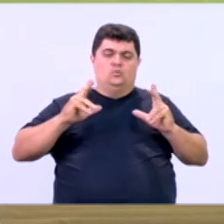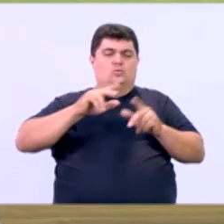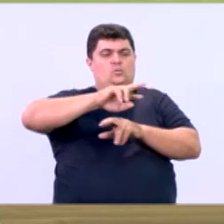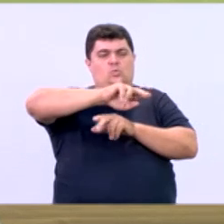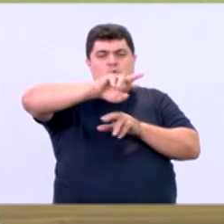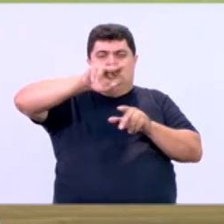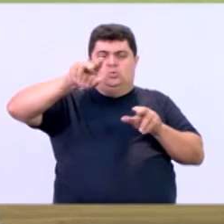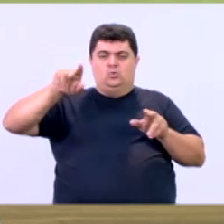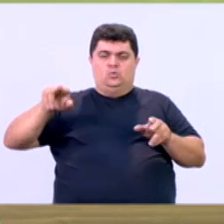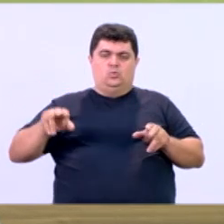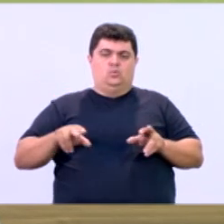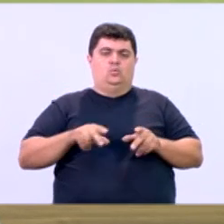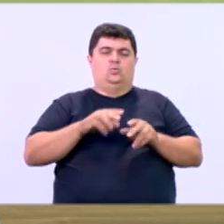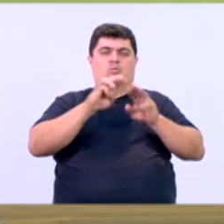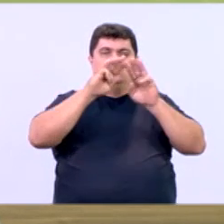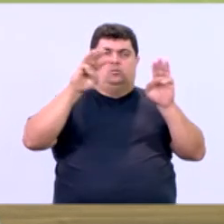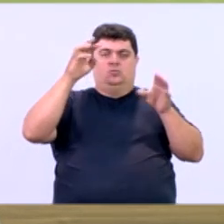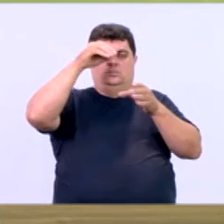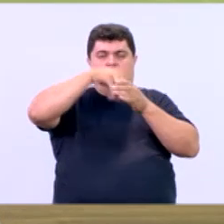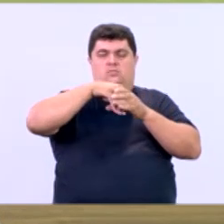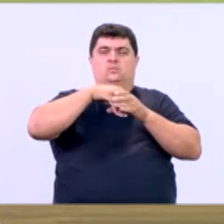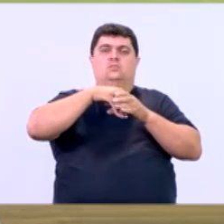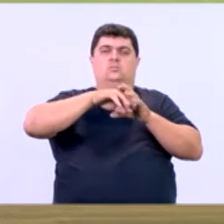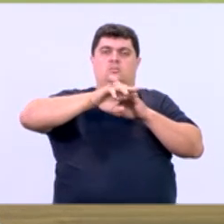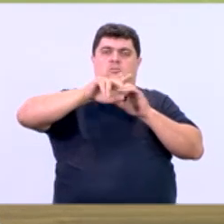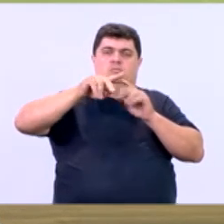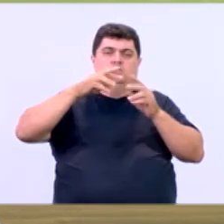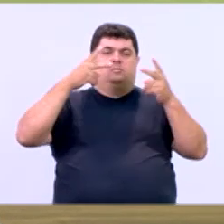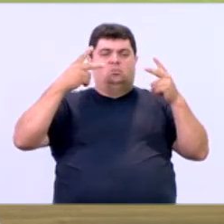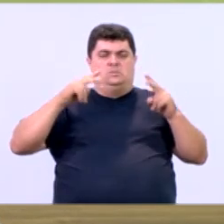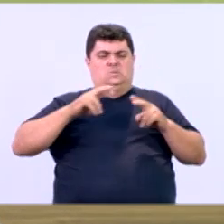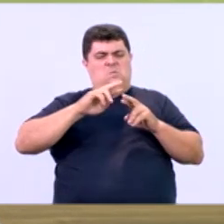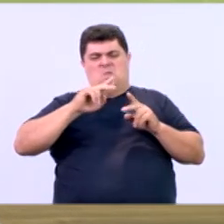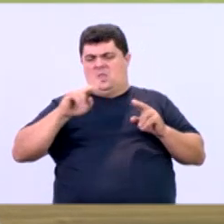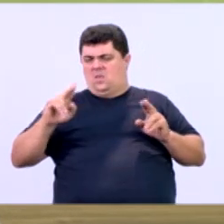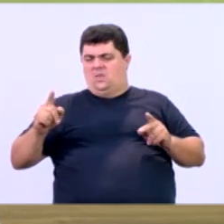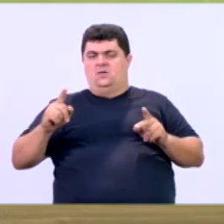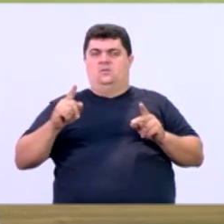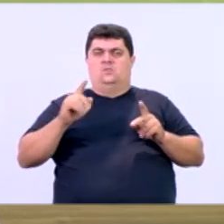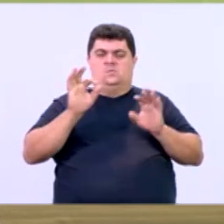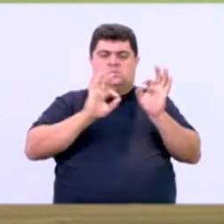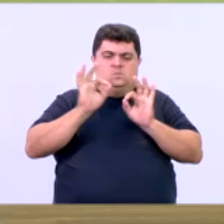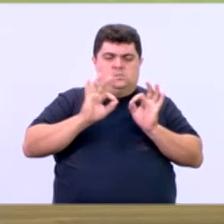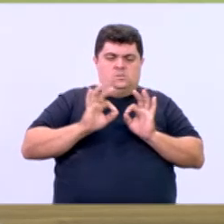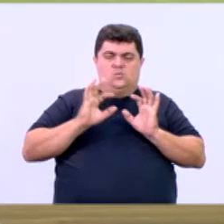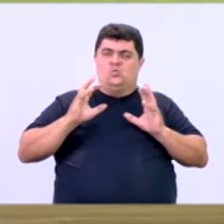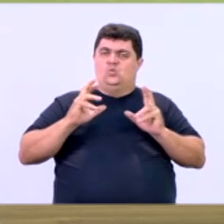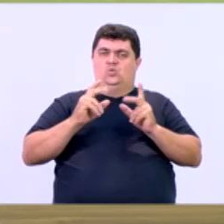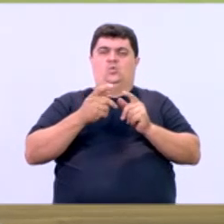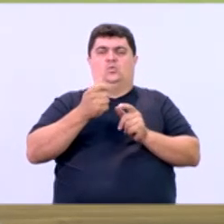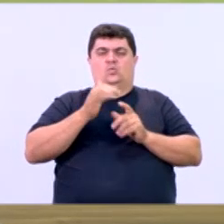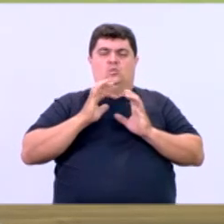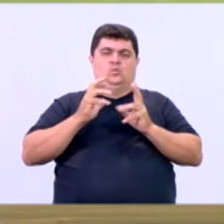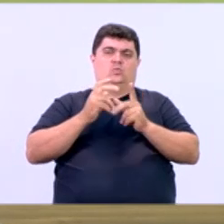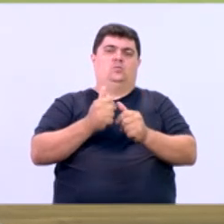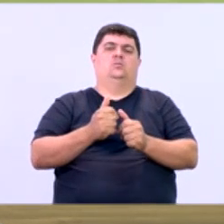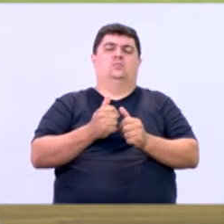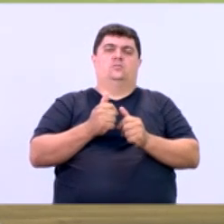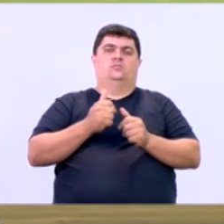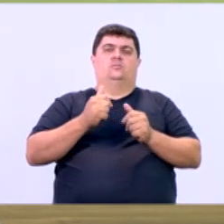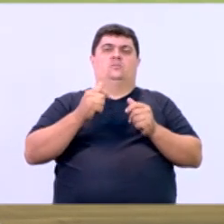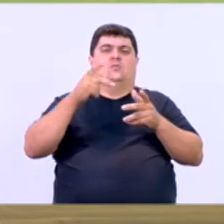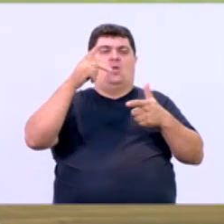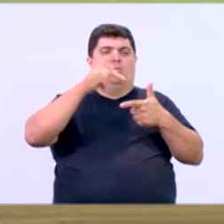vários itens, né, que são encontrados dentro de uma página, várias tags, vários identificadores, ou